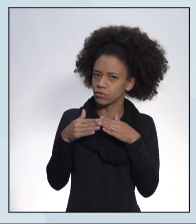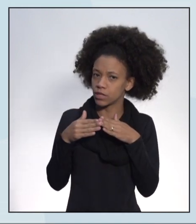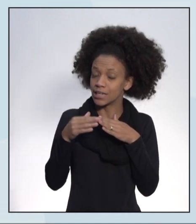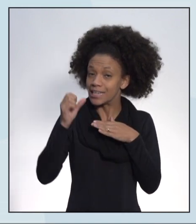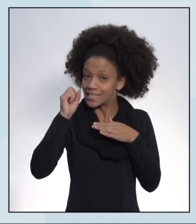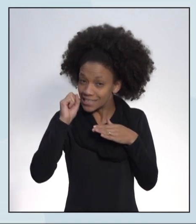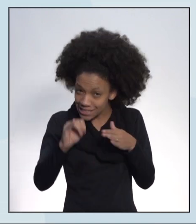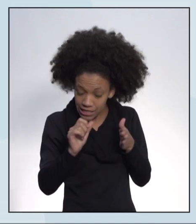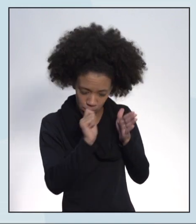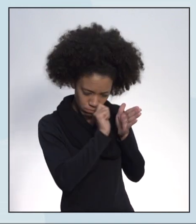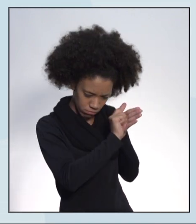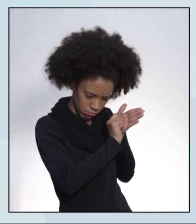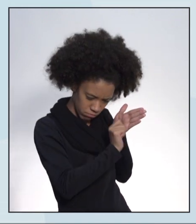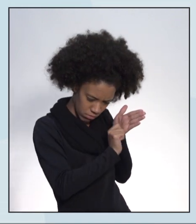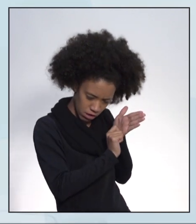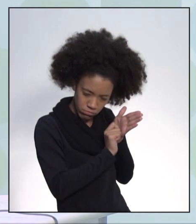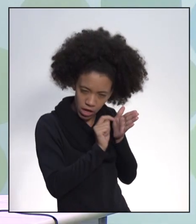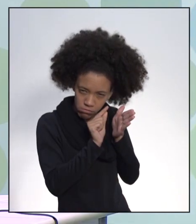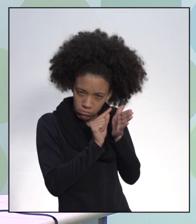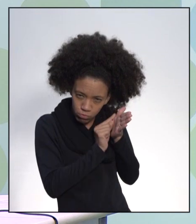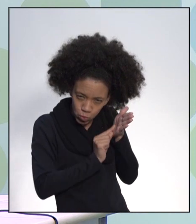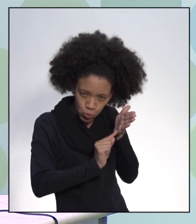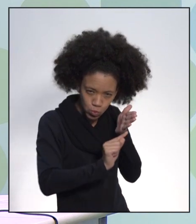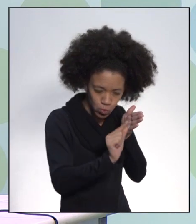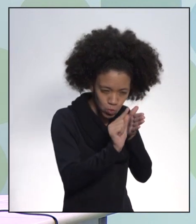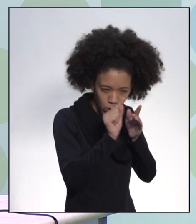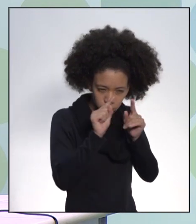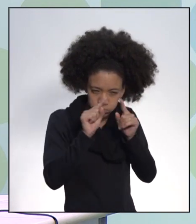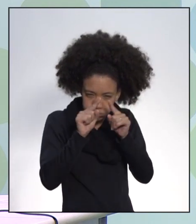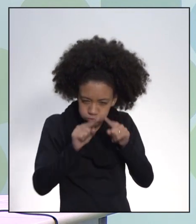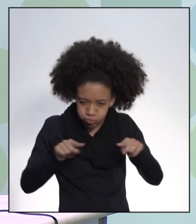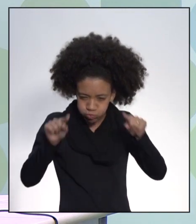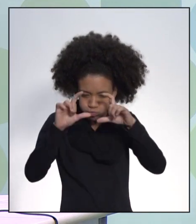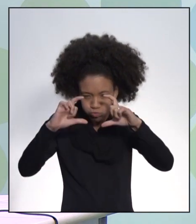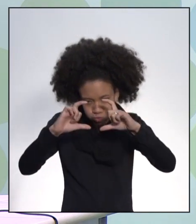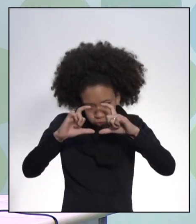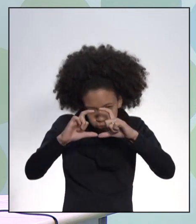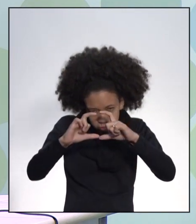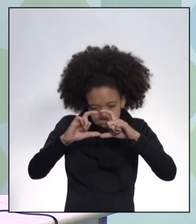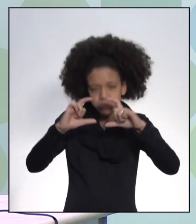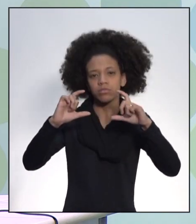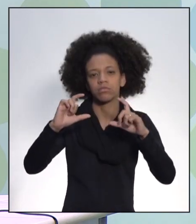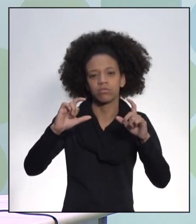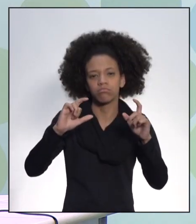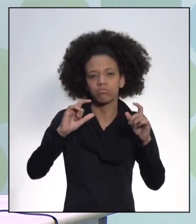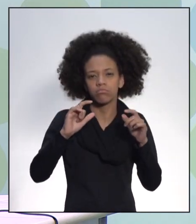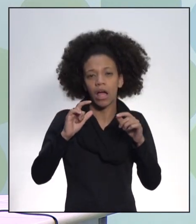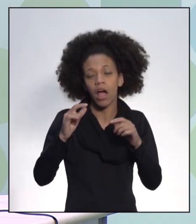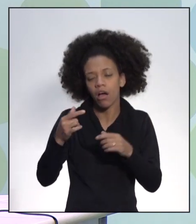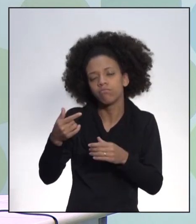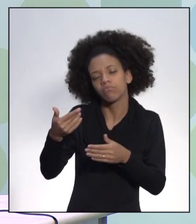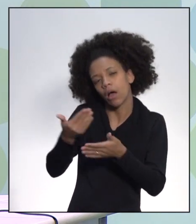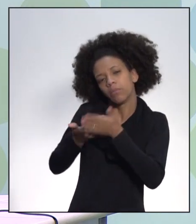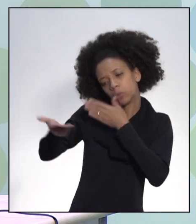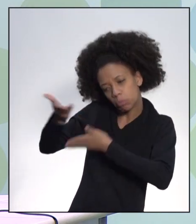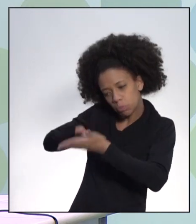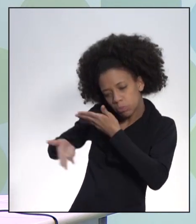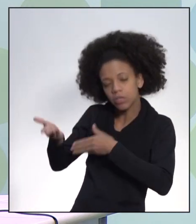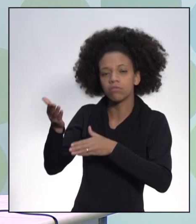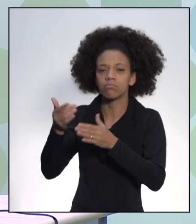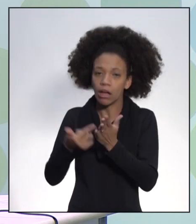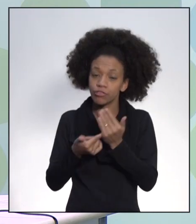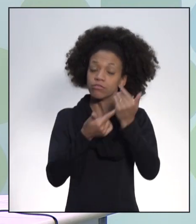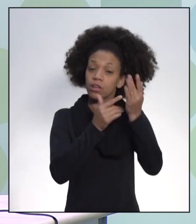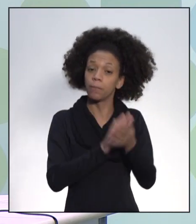caderno, eu pediria para vocês circularem na folha de caderno, né, na atividade. Como estamos aqui, né, na aula mediada por tecnologia,